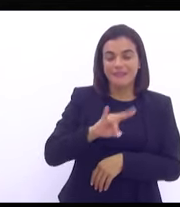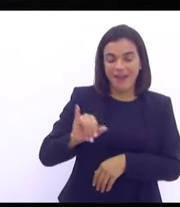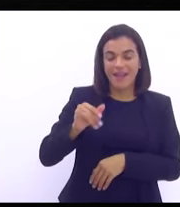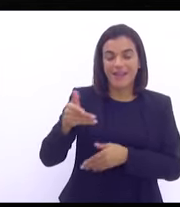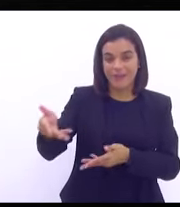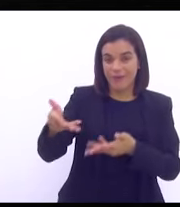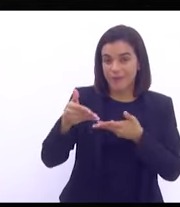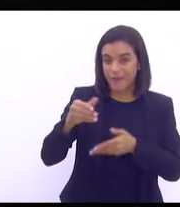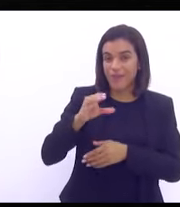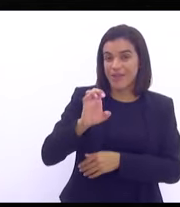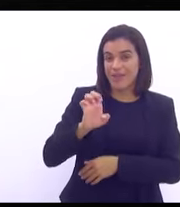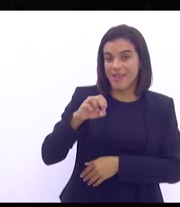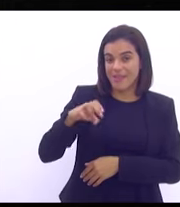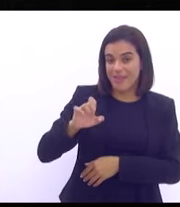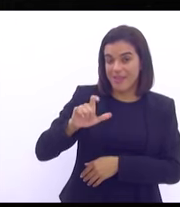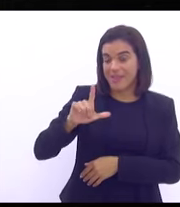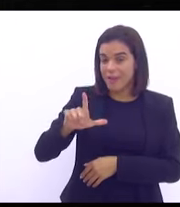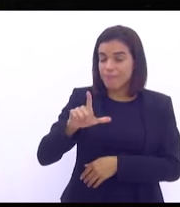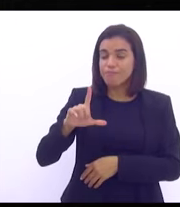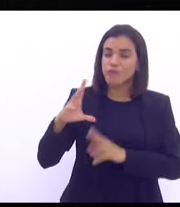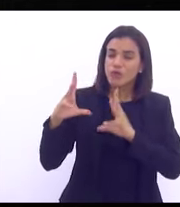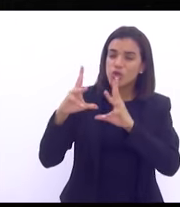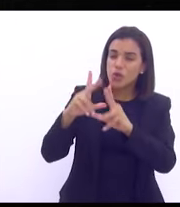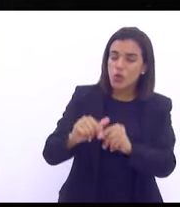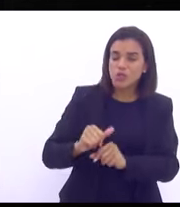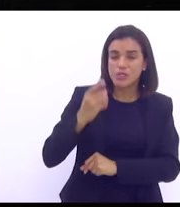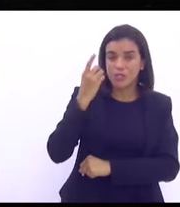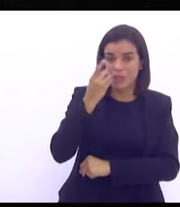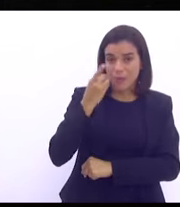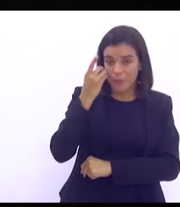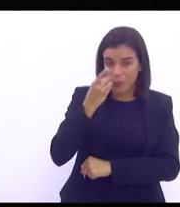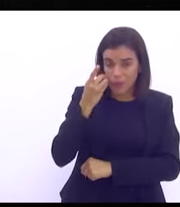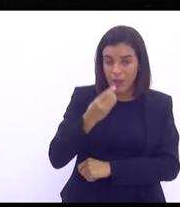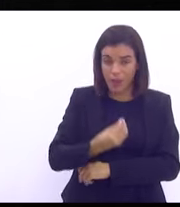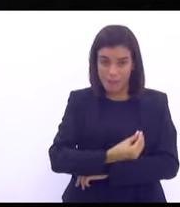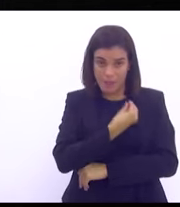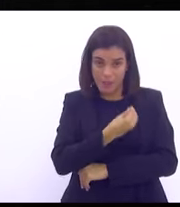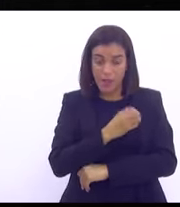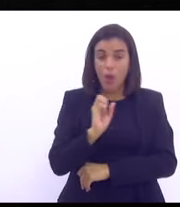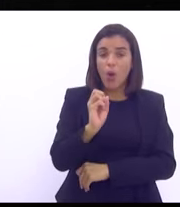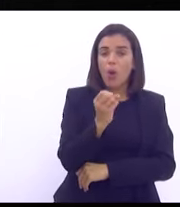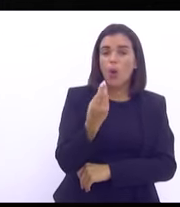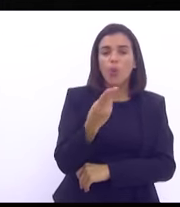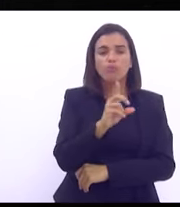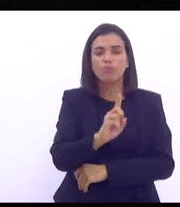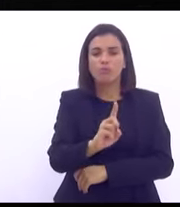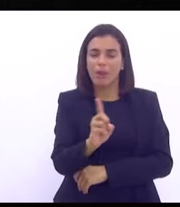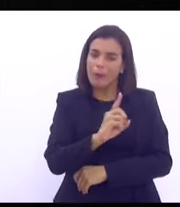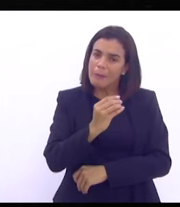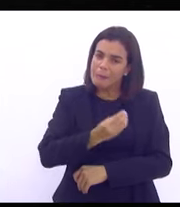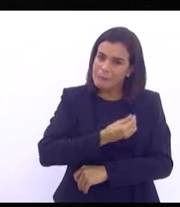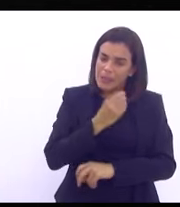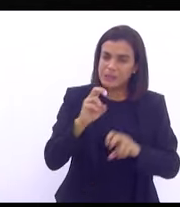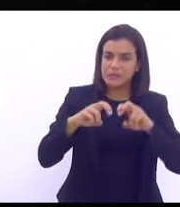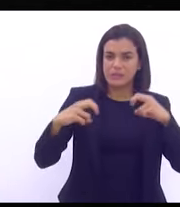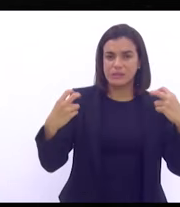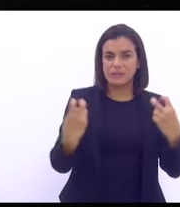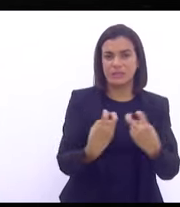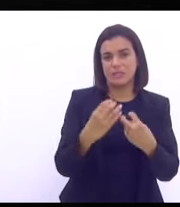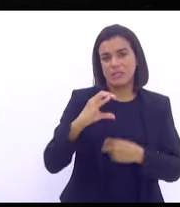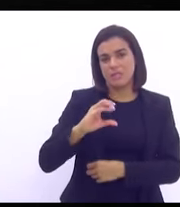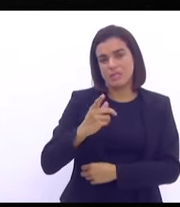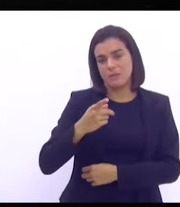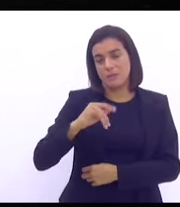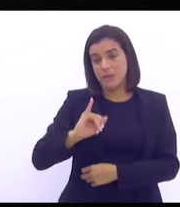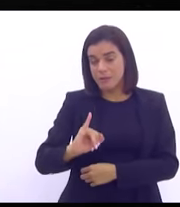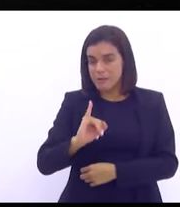espero que todos os deputados que fazem parte ou não estejam presentes nessa audiência da CPI, para dar